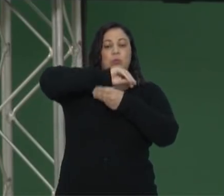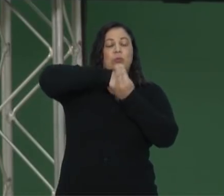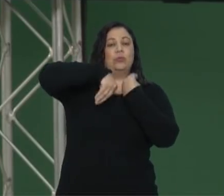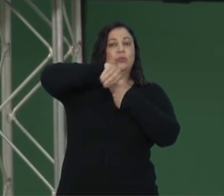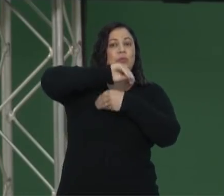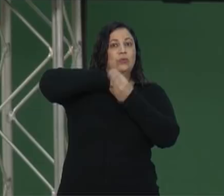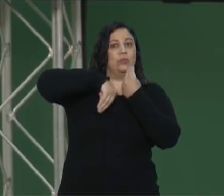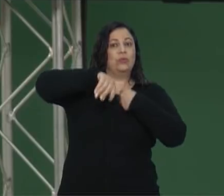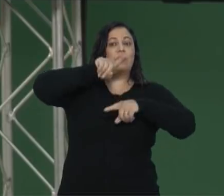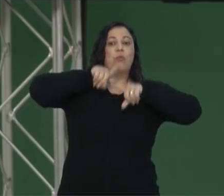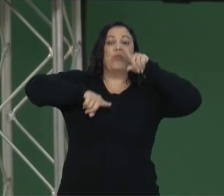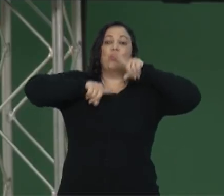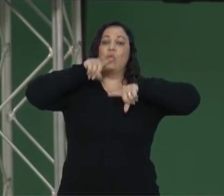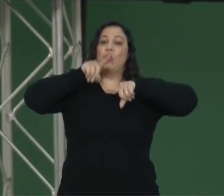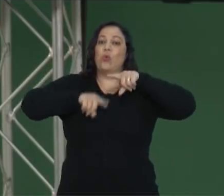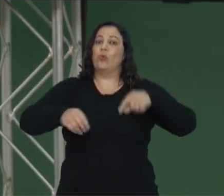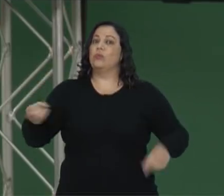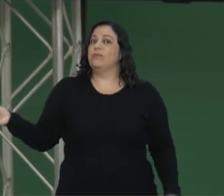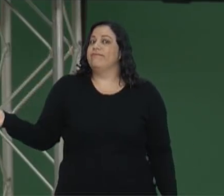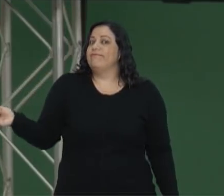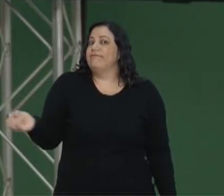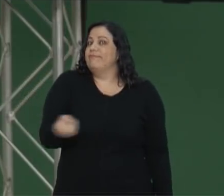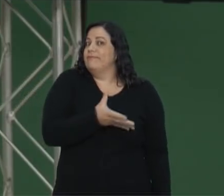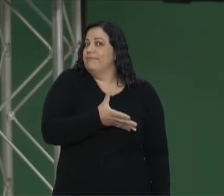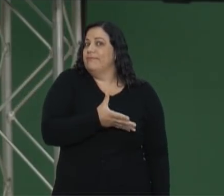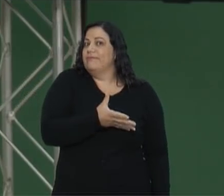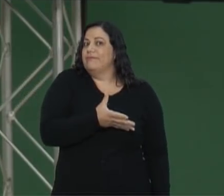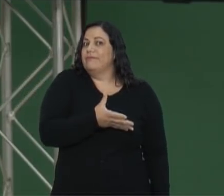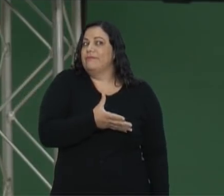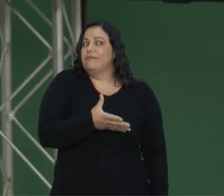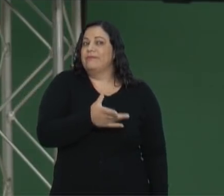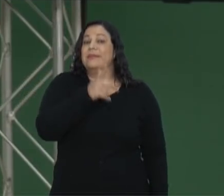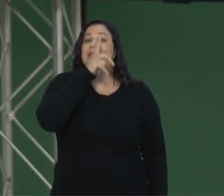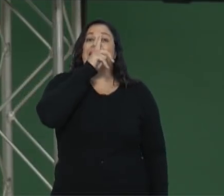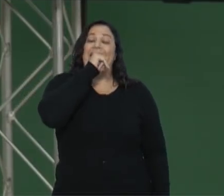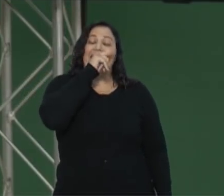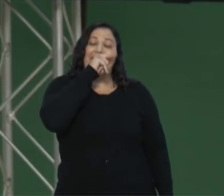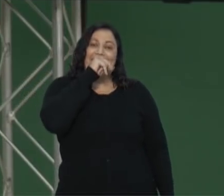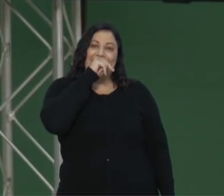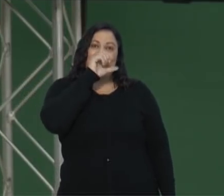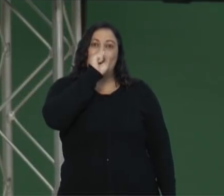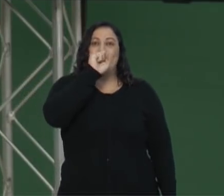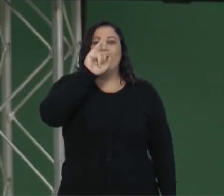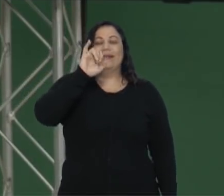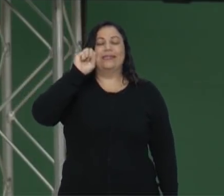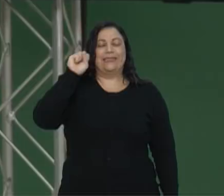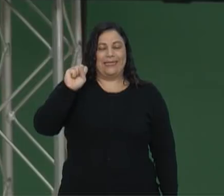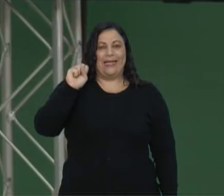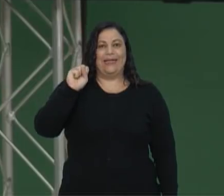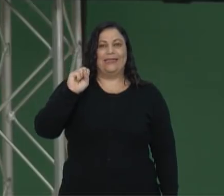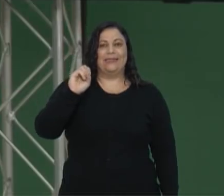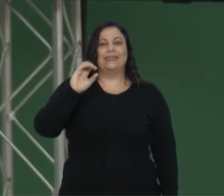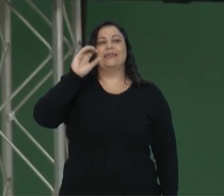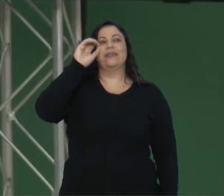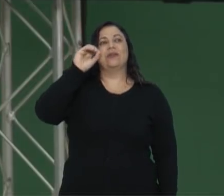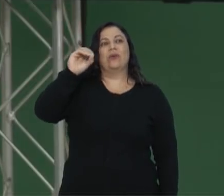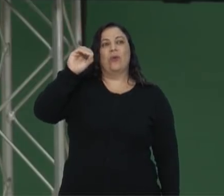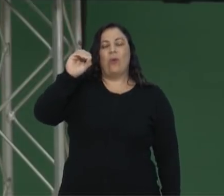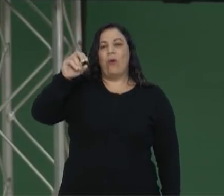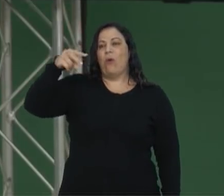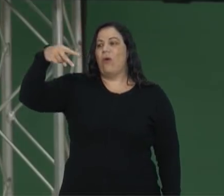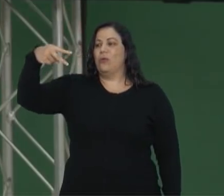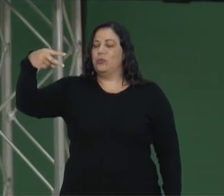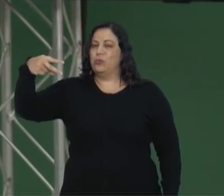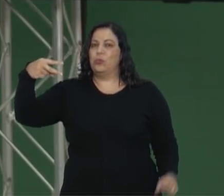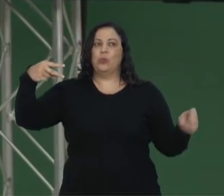produzindo algo novo. Água, sais minerais, mais o dióxido de carbono, mais a